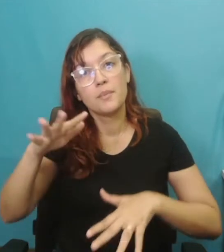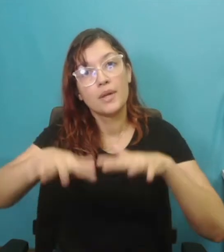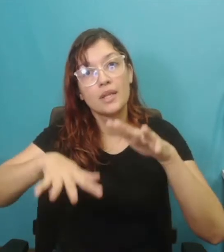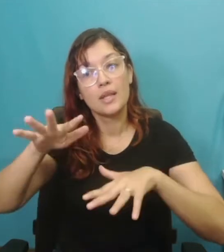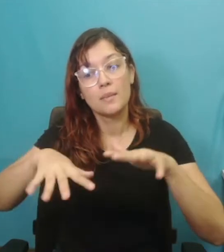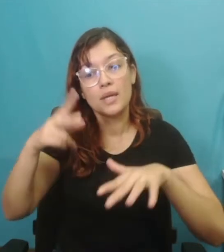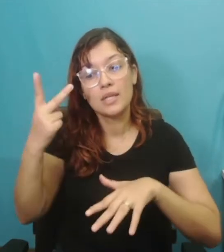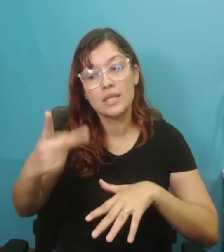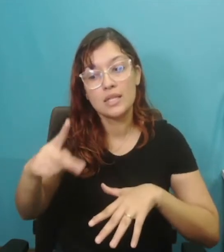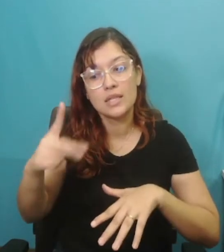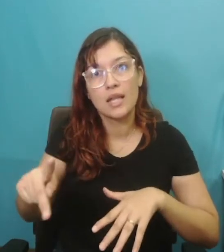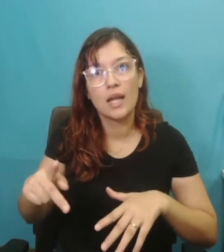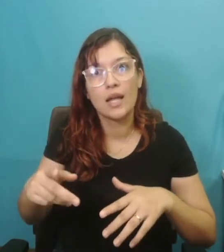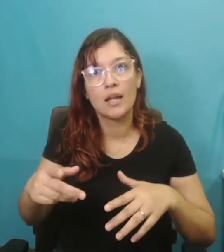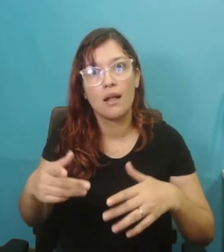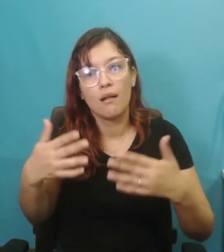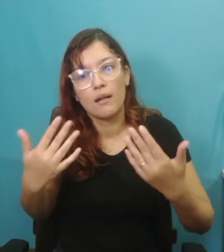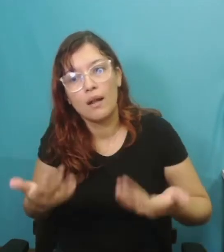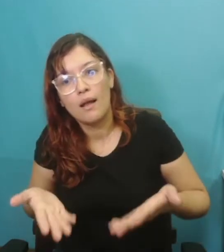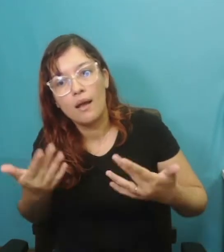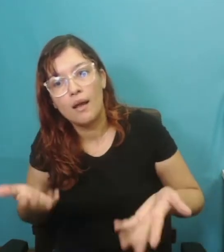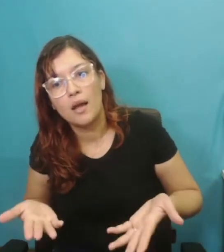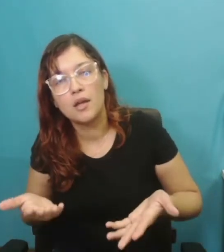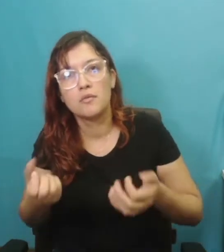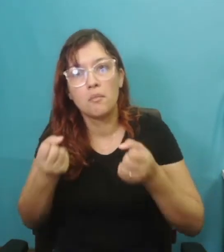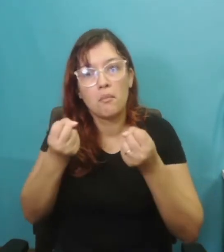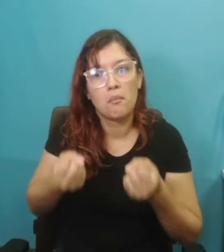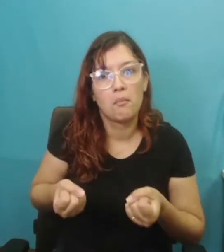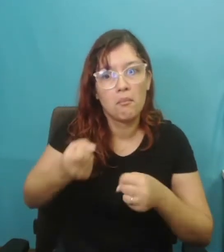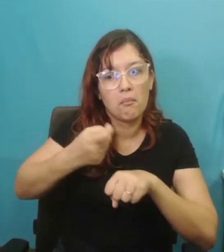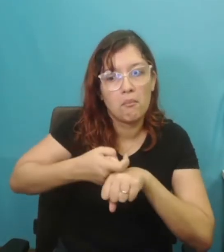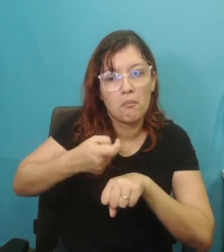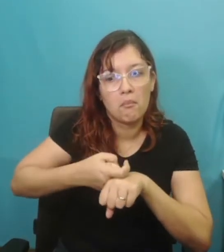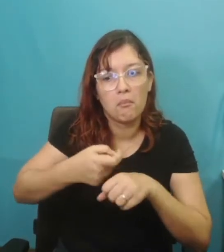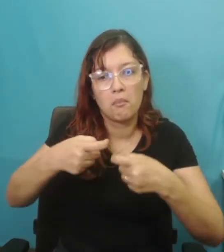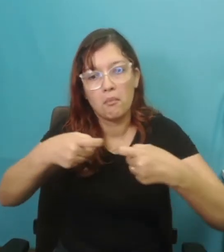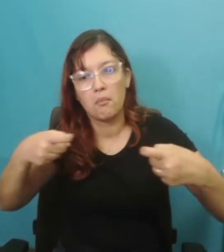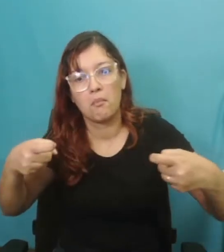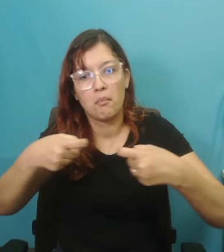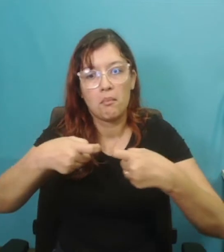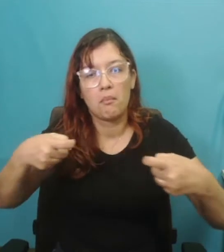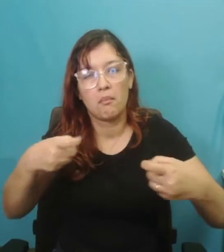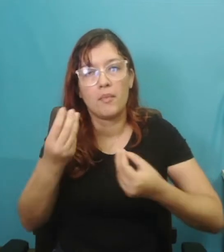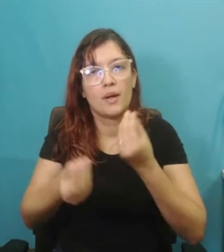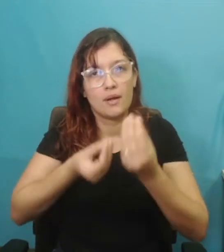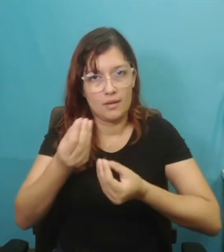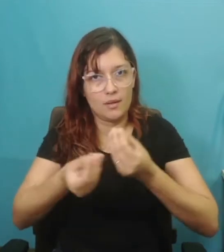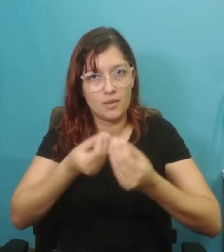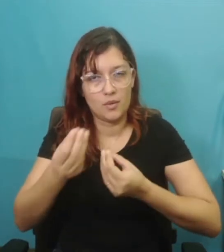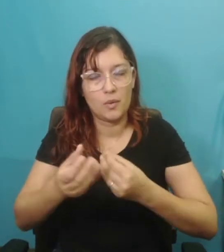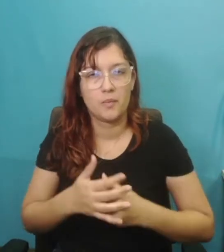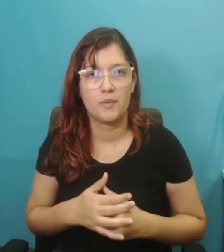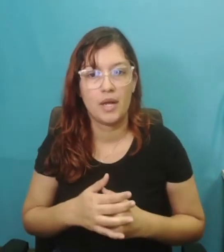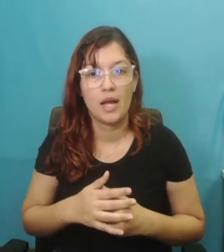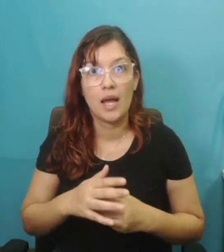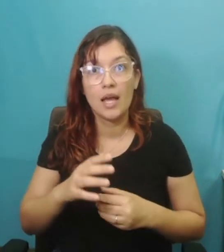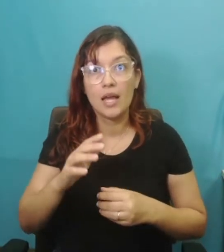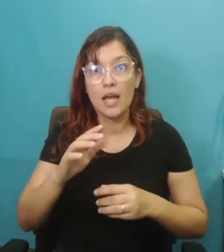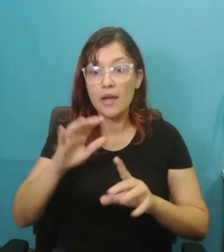constante, porque vai depender se ela é mais rígida, mais flexível.